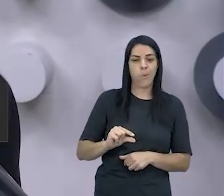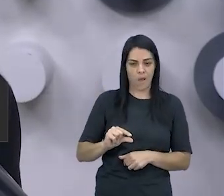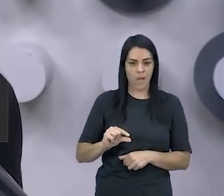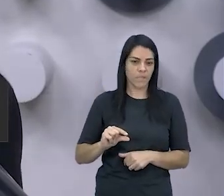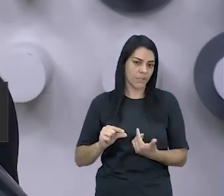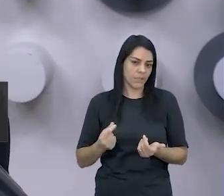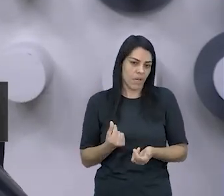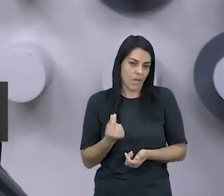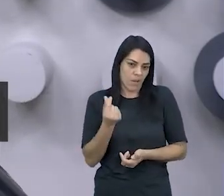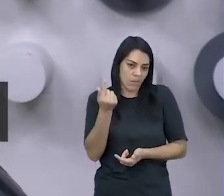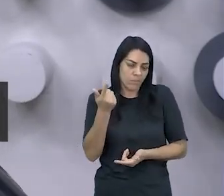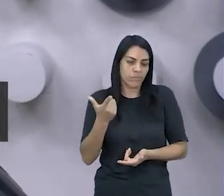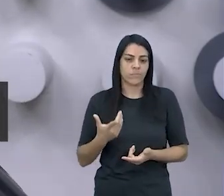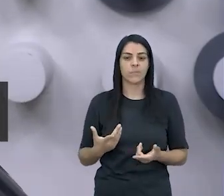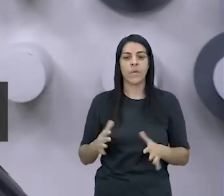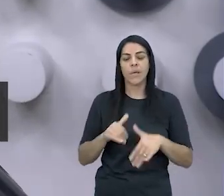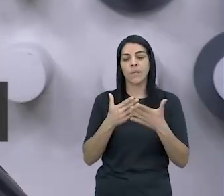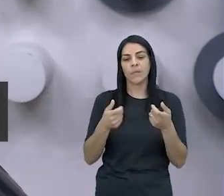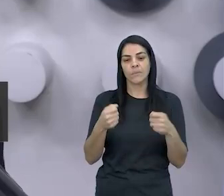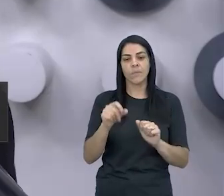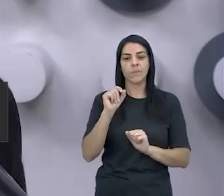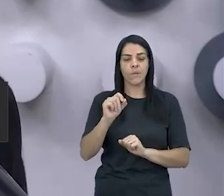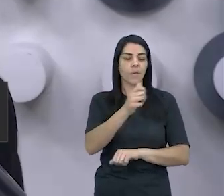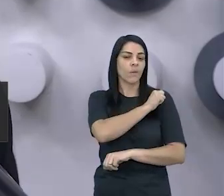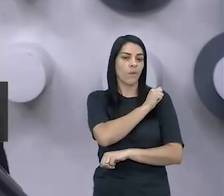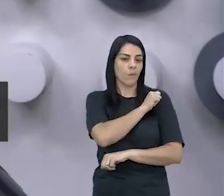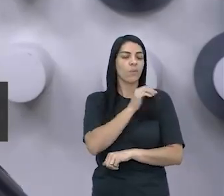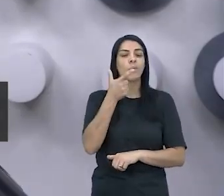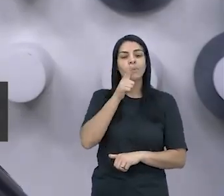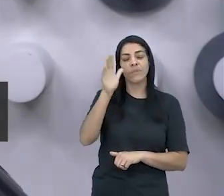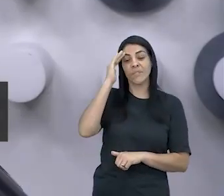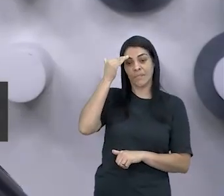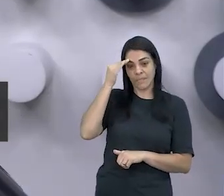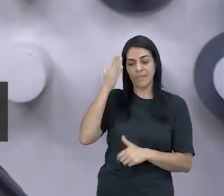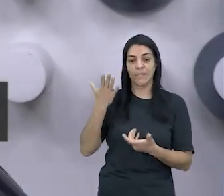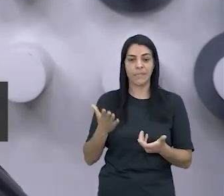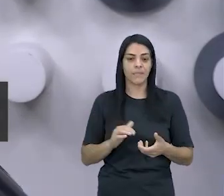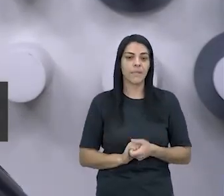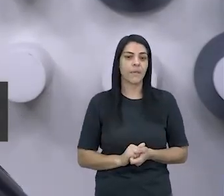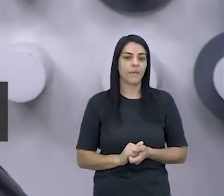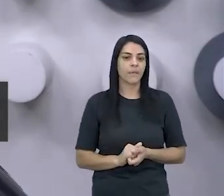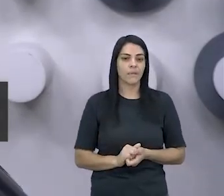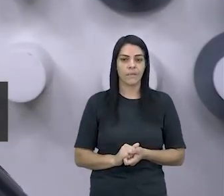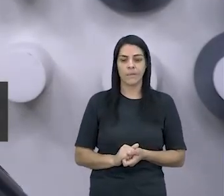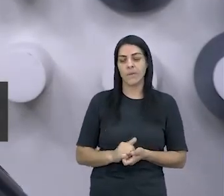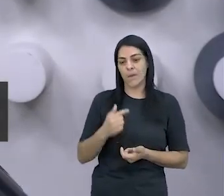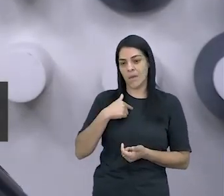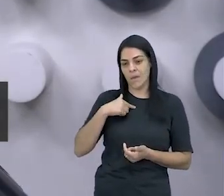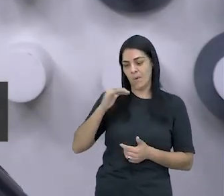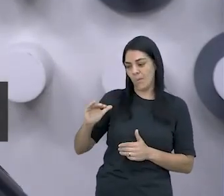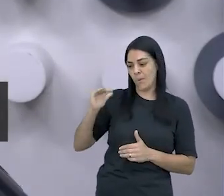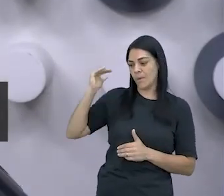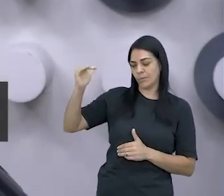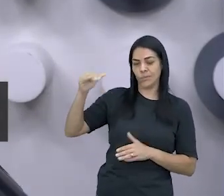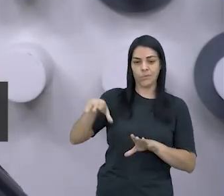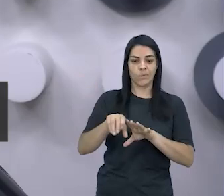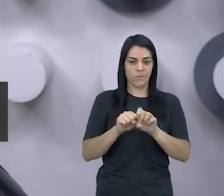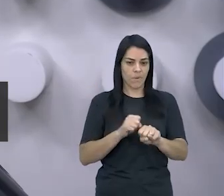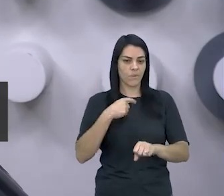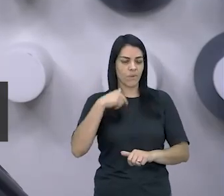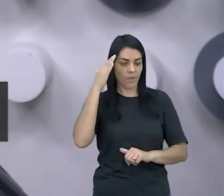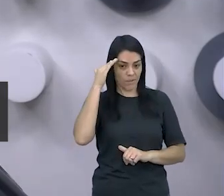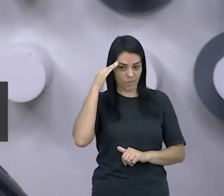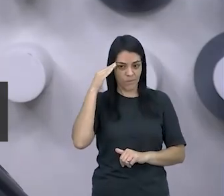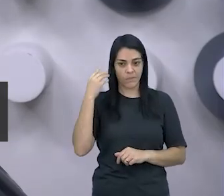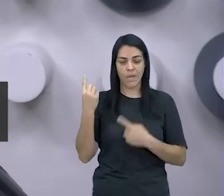os estudantes tenham essa leitura crítica, como você tem aqui. Exatamente. Né? Porque eu, enquanto adulto formado, eu sei exatamente